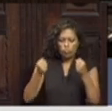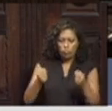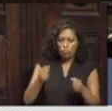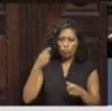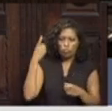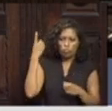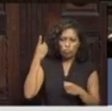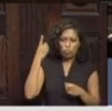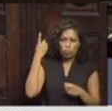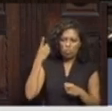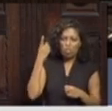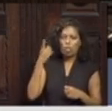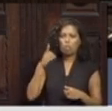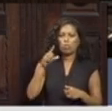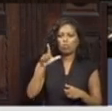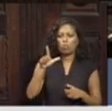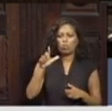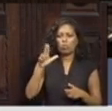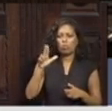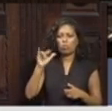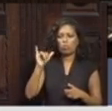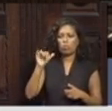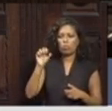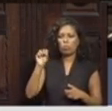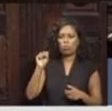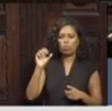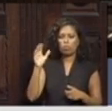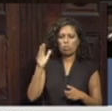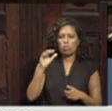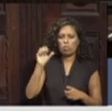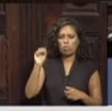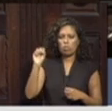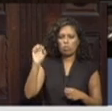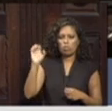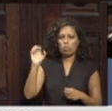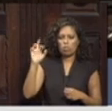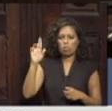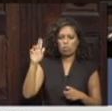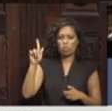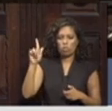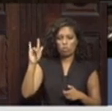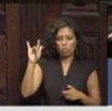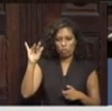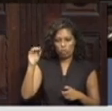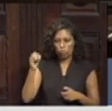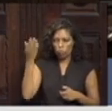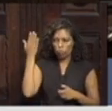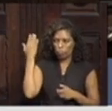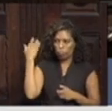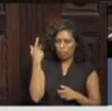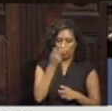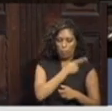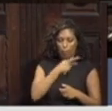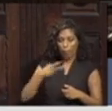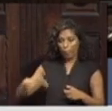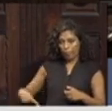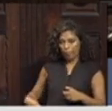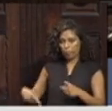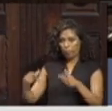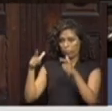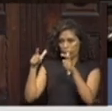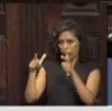Defesa Civil Municipal, pela Defesa Civil Estadual e pelas forças nacionais, pelo Exército em particular.